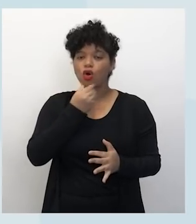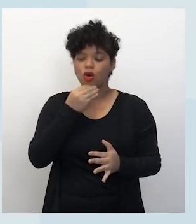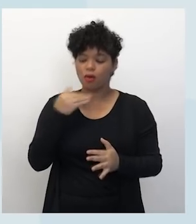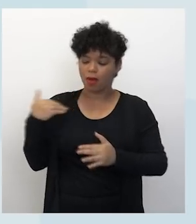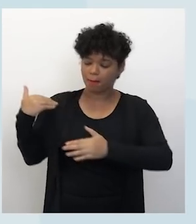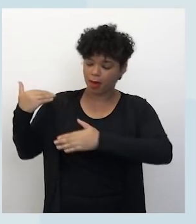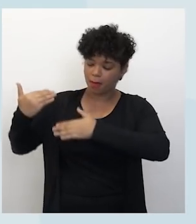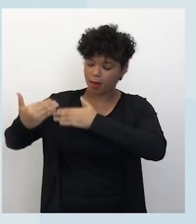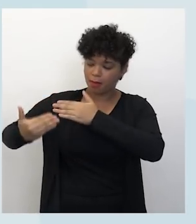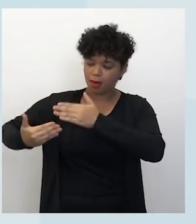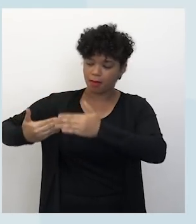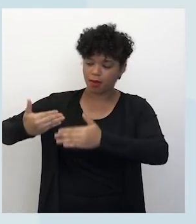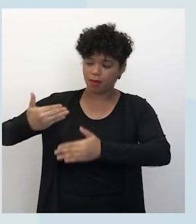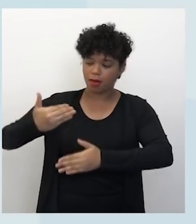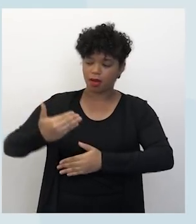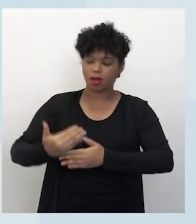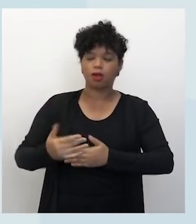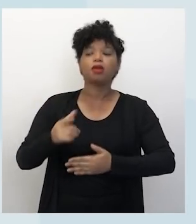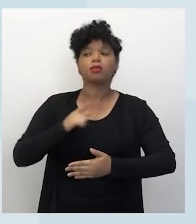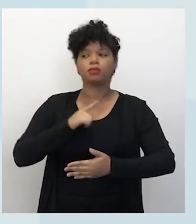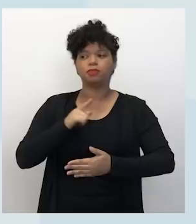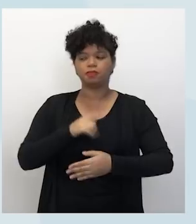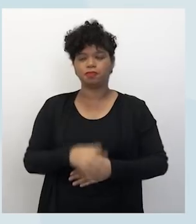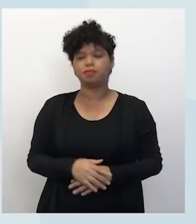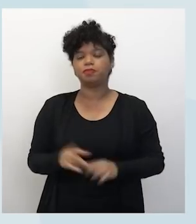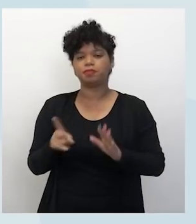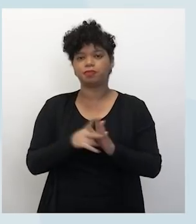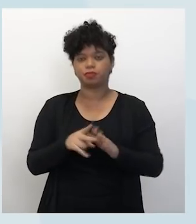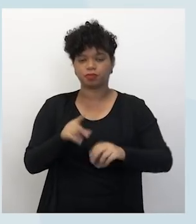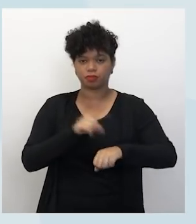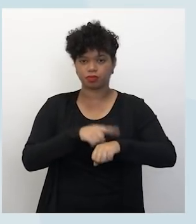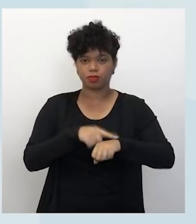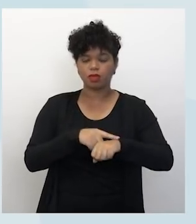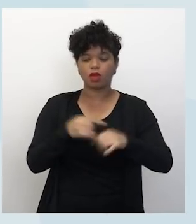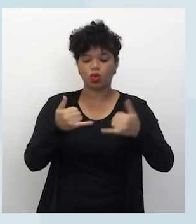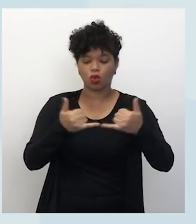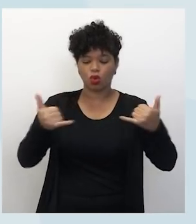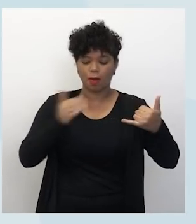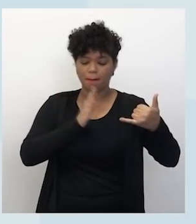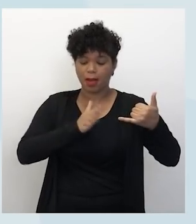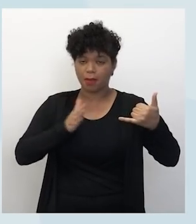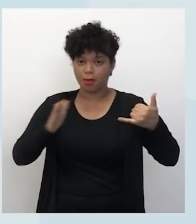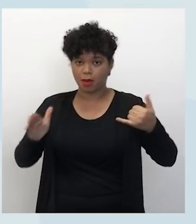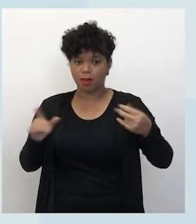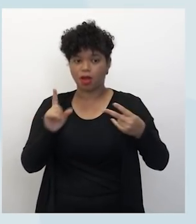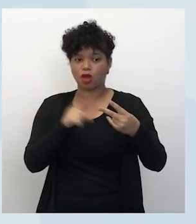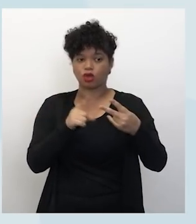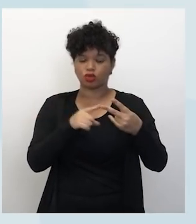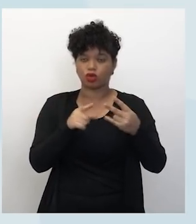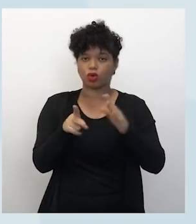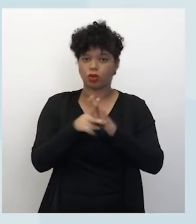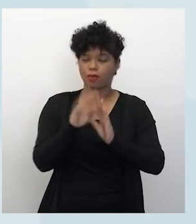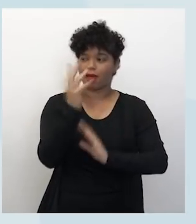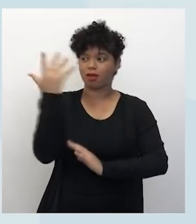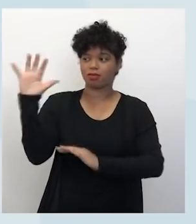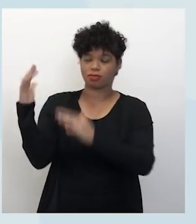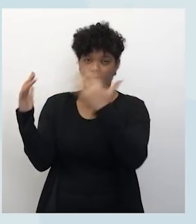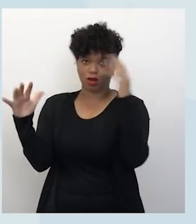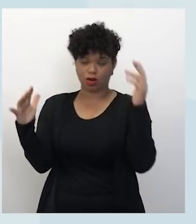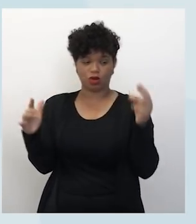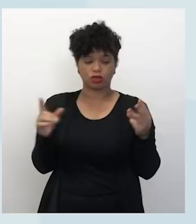nós dividimos o tempo em cronológico, tempo da natureza e tempo histórico. O que é o